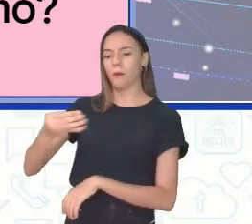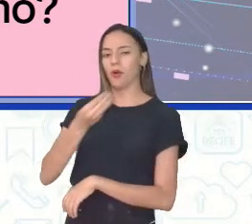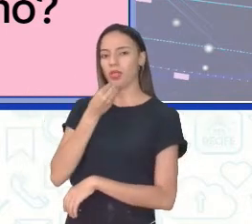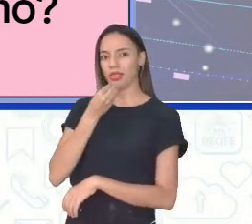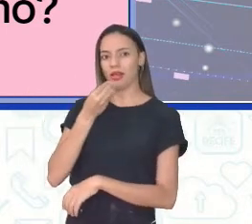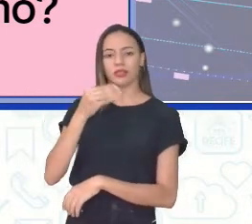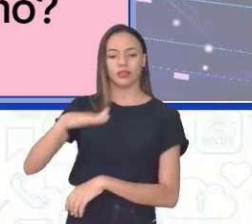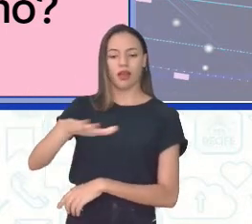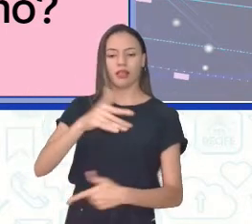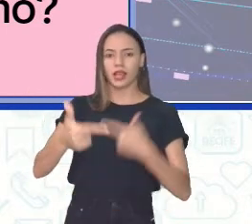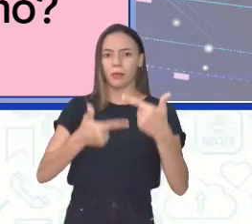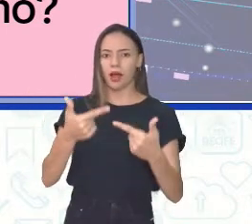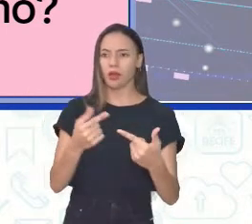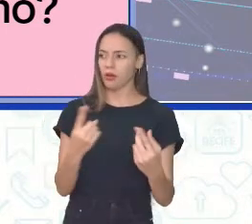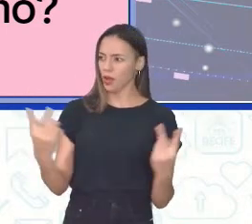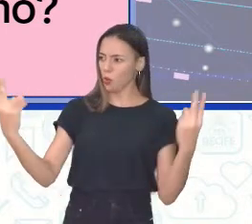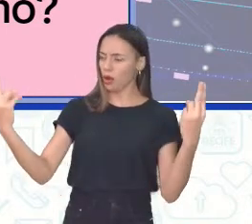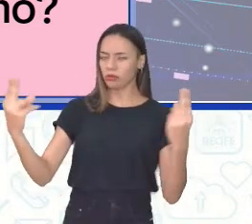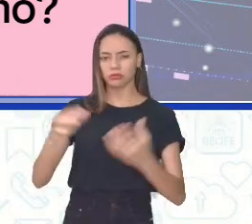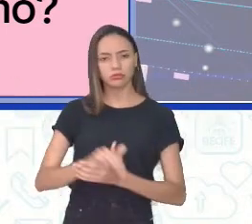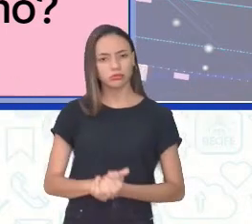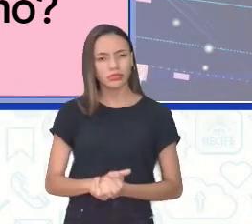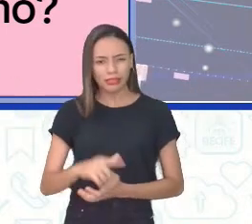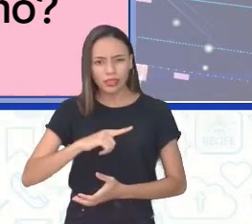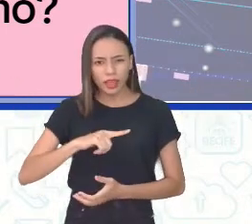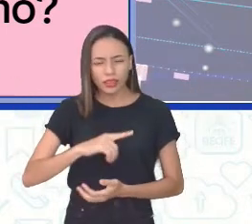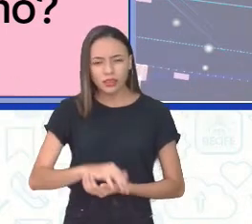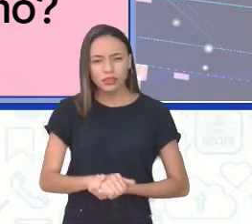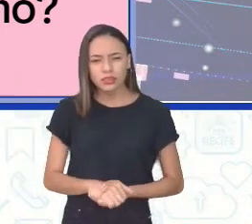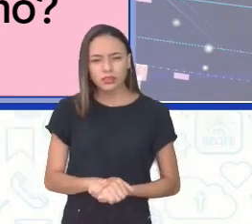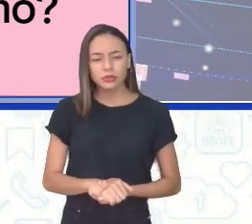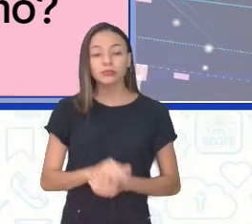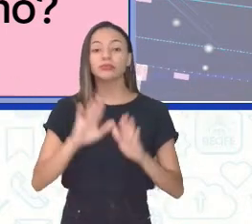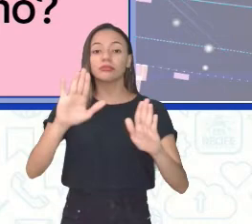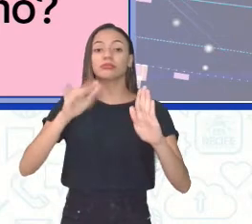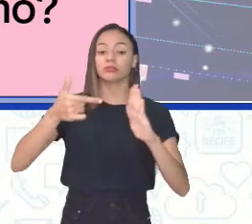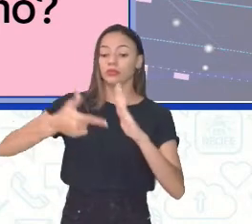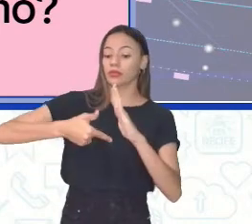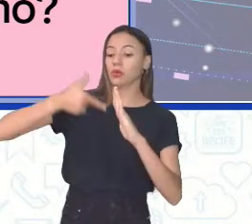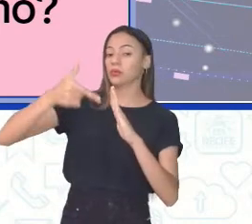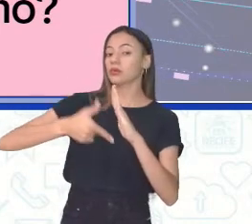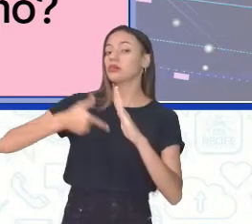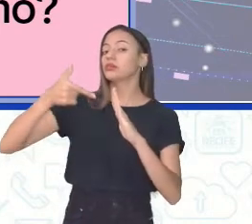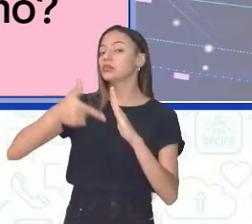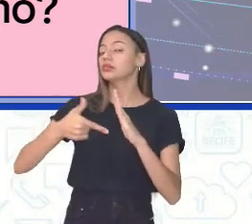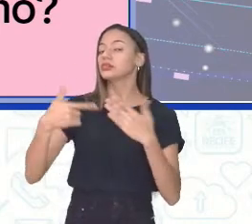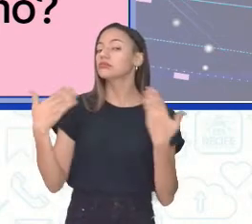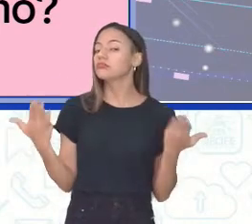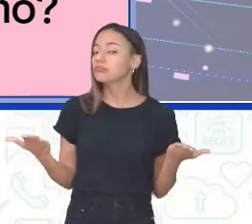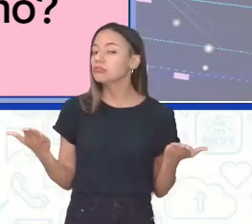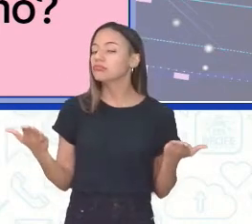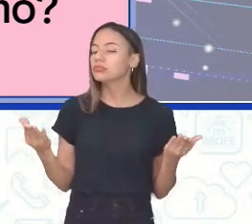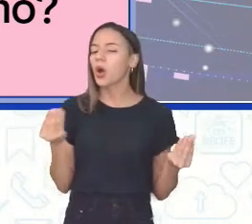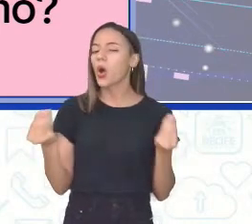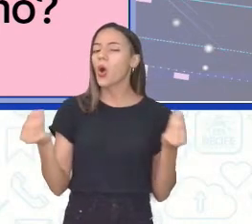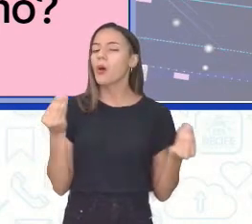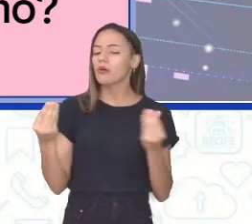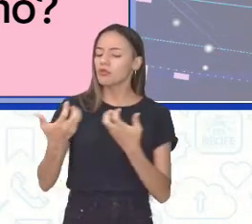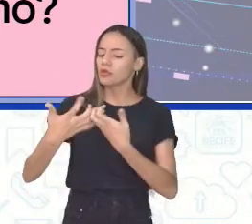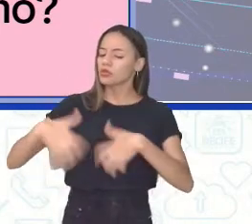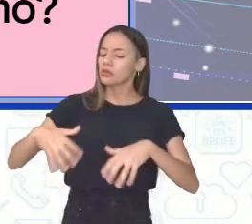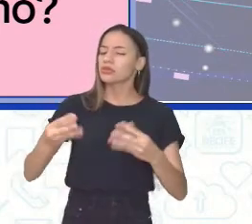mercado de trabalho? Será que tem? E o home office? Opa. Né? Como é que vai